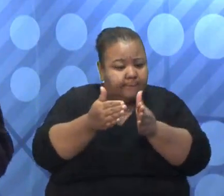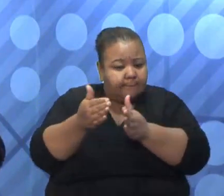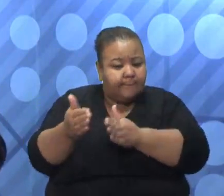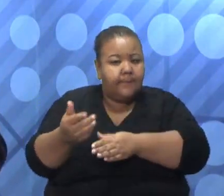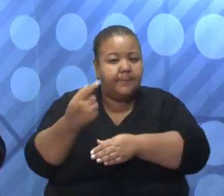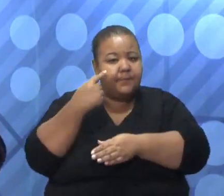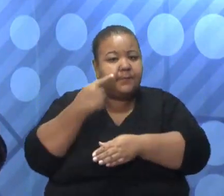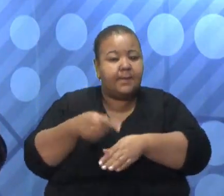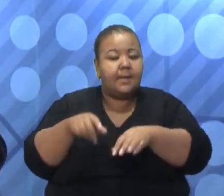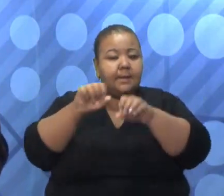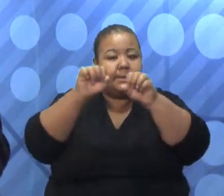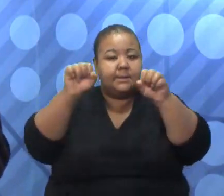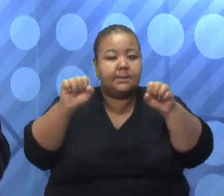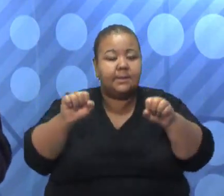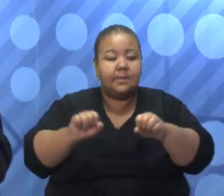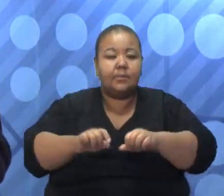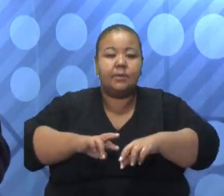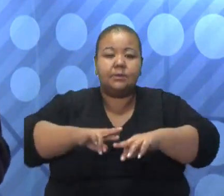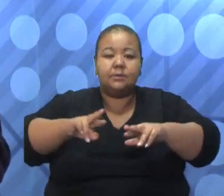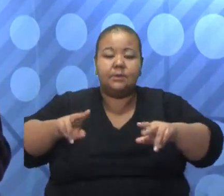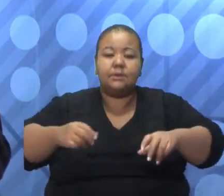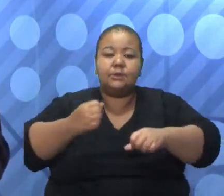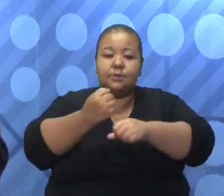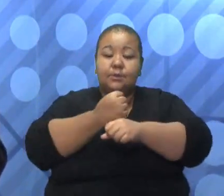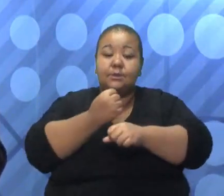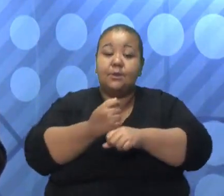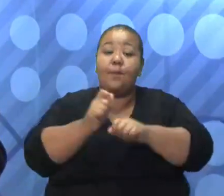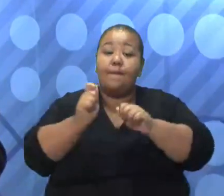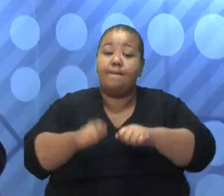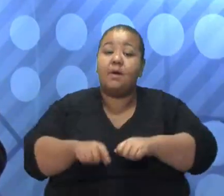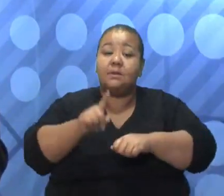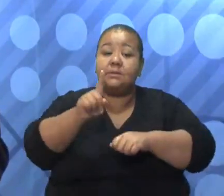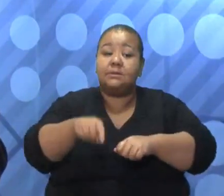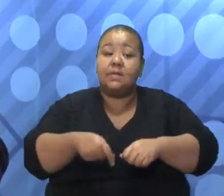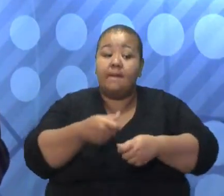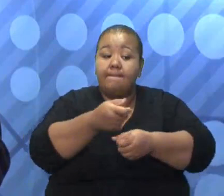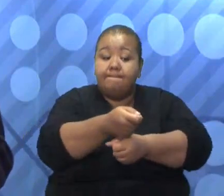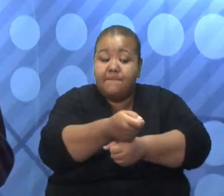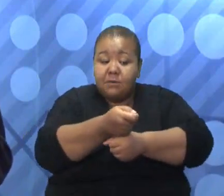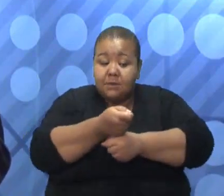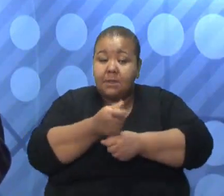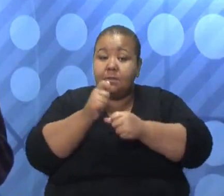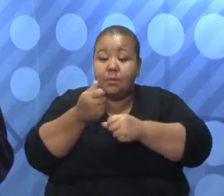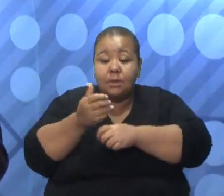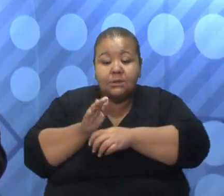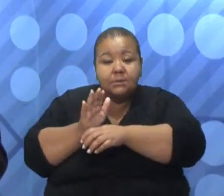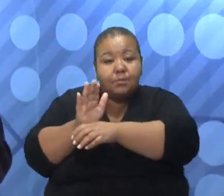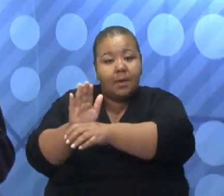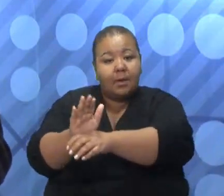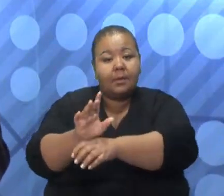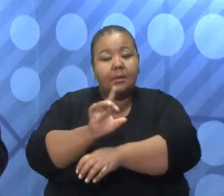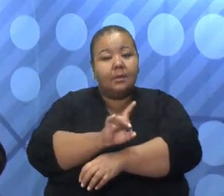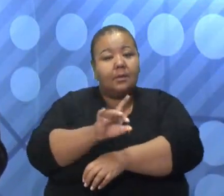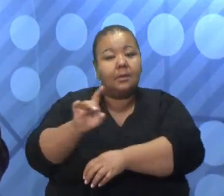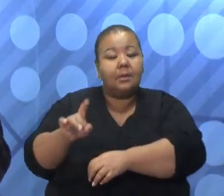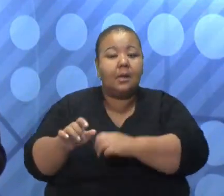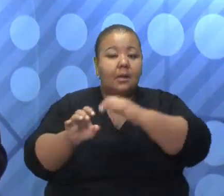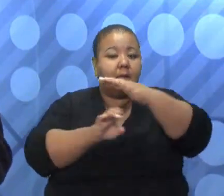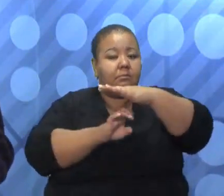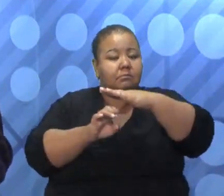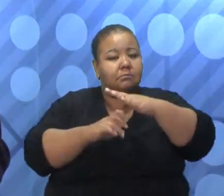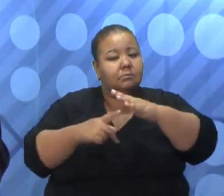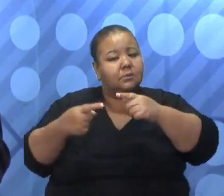aí sistemas diferentes de produção. Ela pode ser puxada, ela pode ser empurrada, e cada ambiente cria um modelo